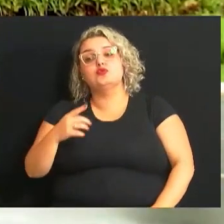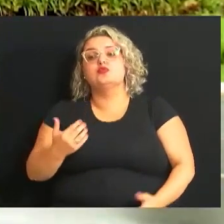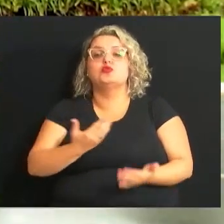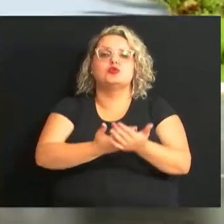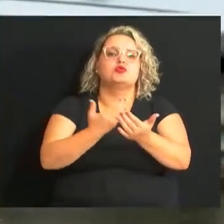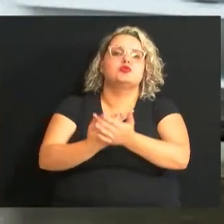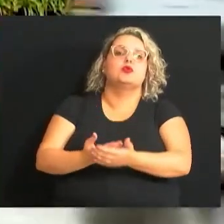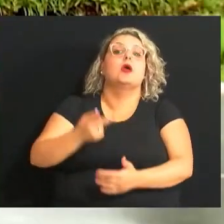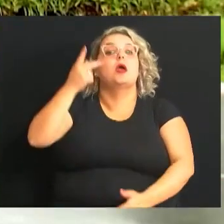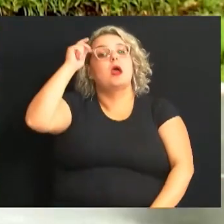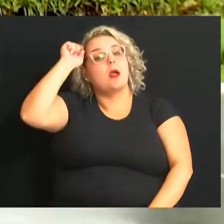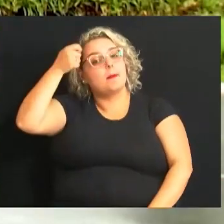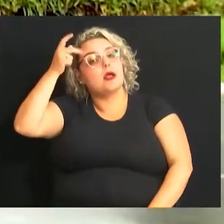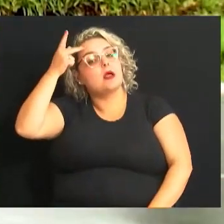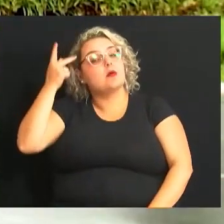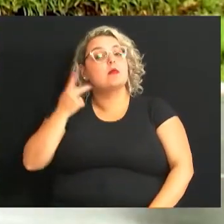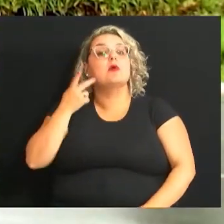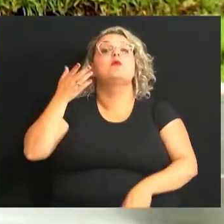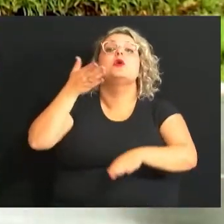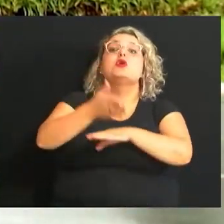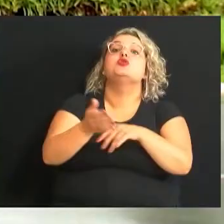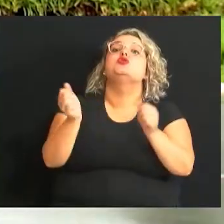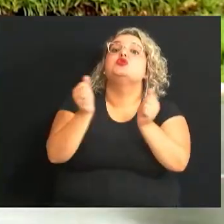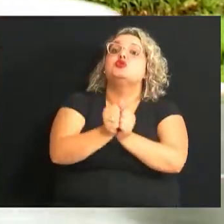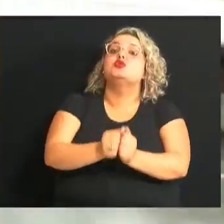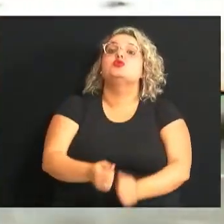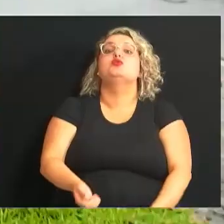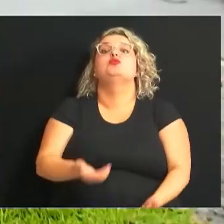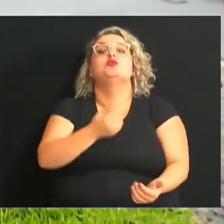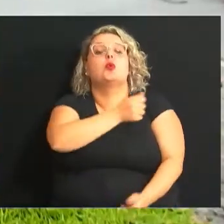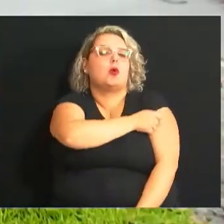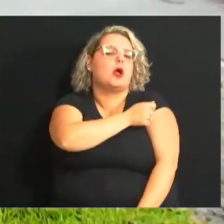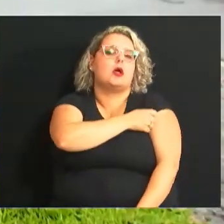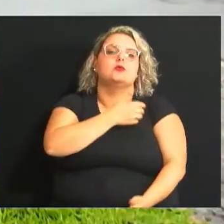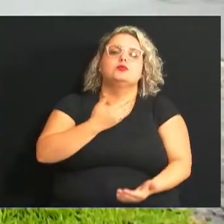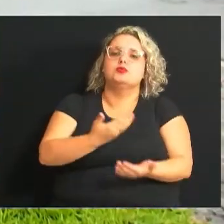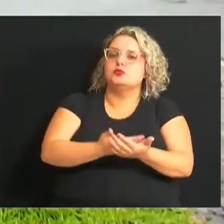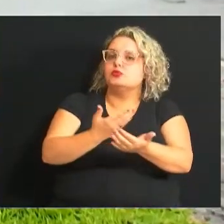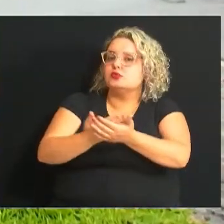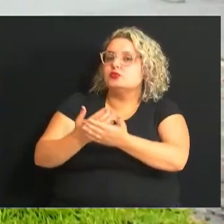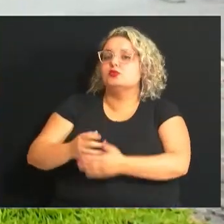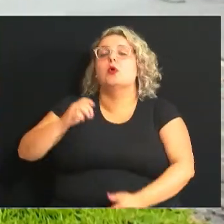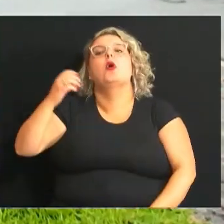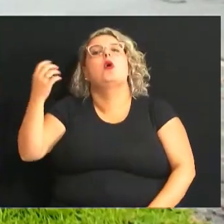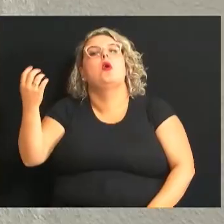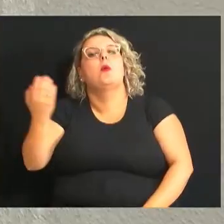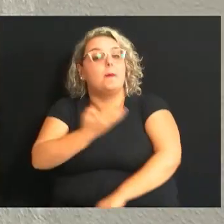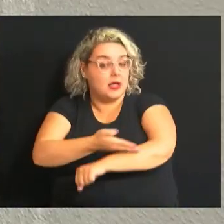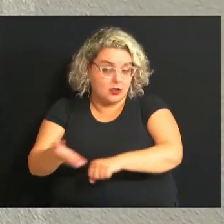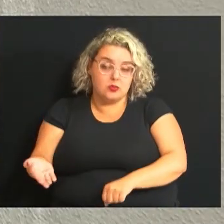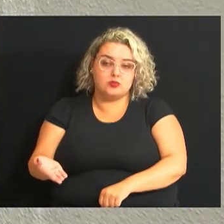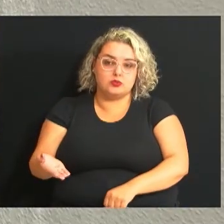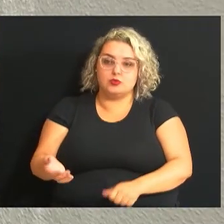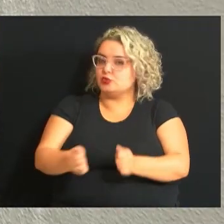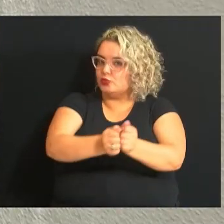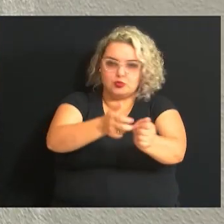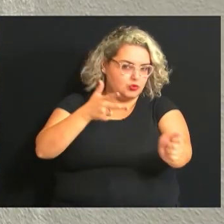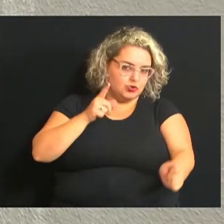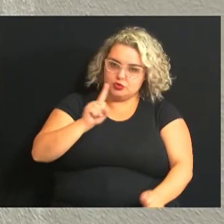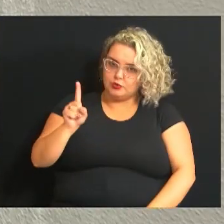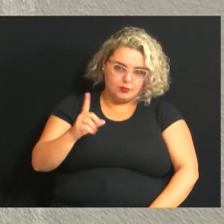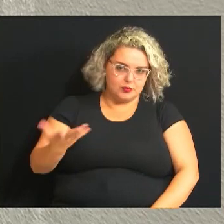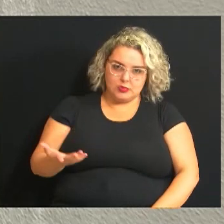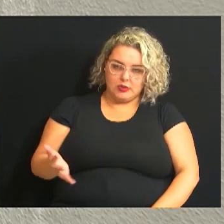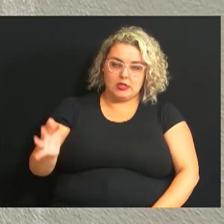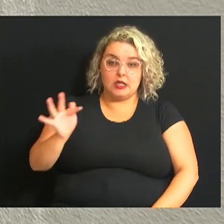pardos frequentam junto com estudantes brancos. Exatamente. E os indígenas não. Então, só para você ter uma ideia, na Unicamp, antes de ter um vestibular